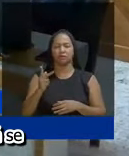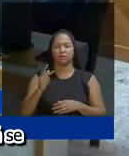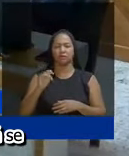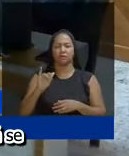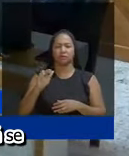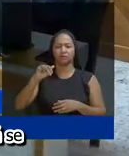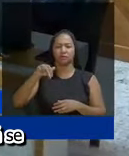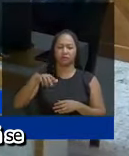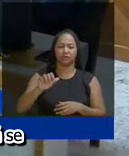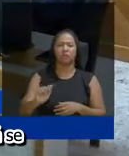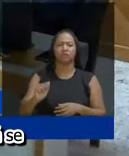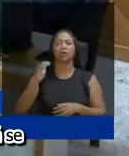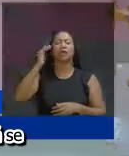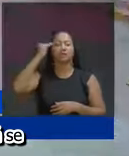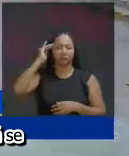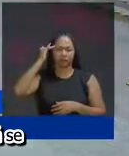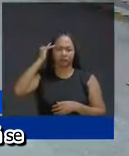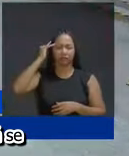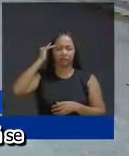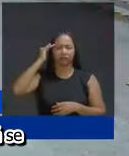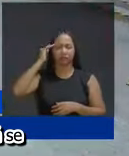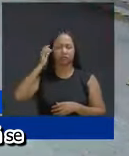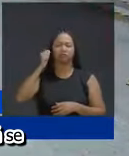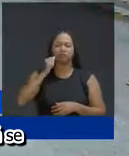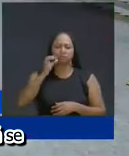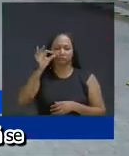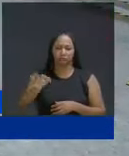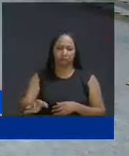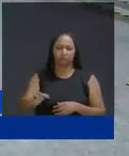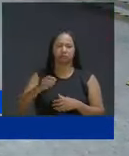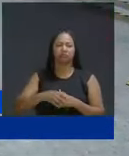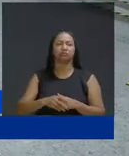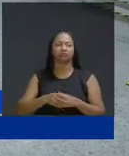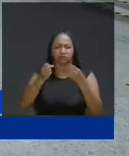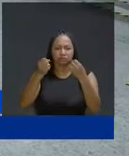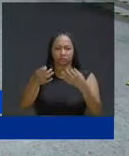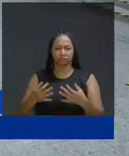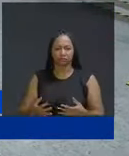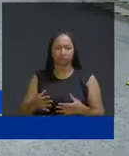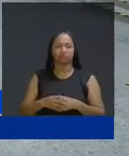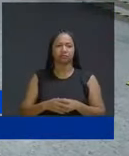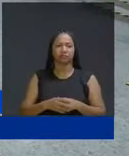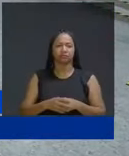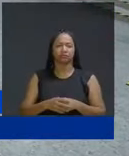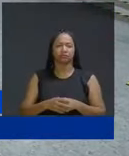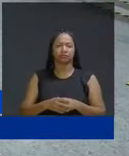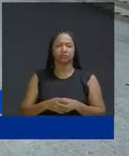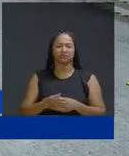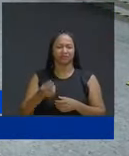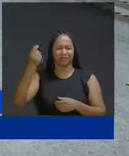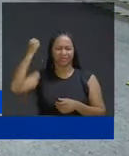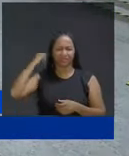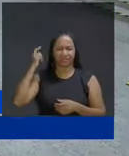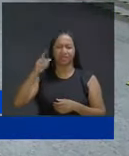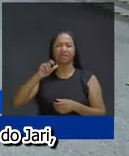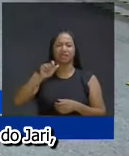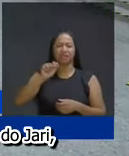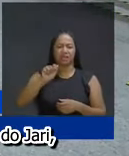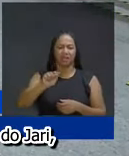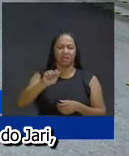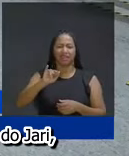estou entendendo que Foco na mesa da lateral procuradora esquerda. está se referindo. Agora, imagem ampla do naquela plenário. AIGE, que foi